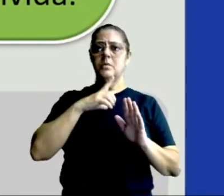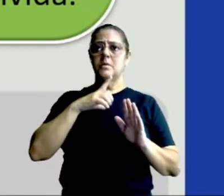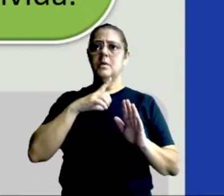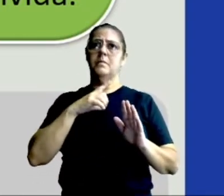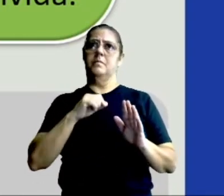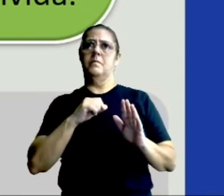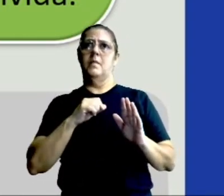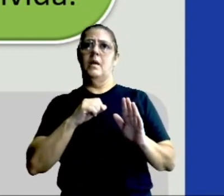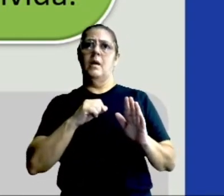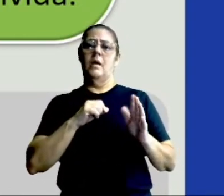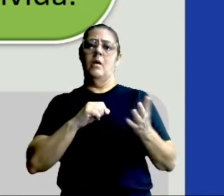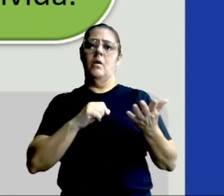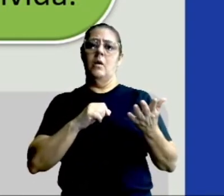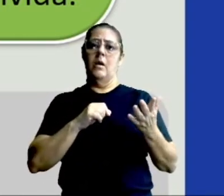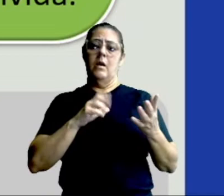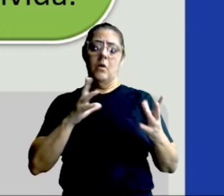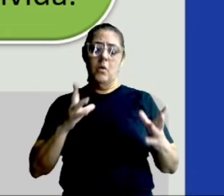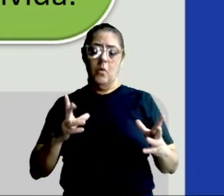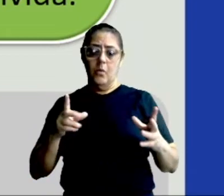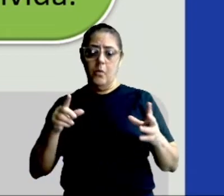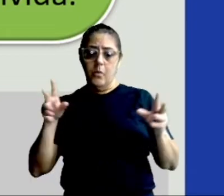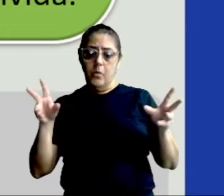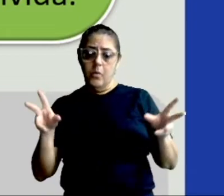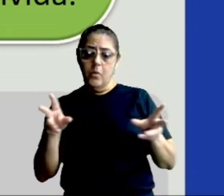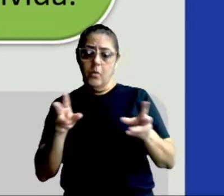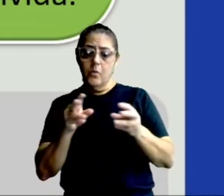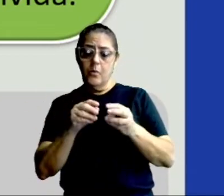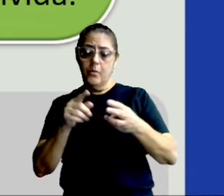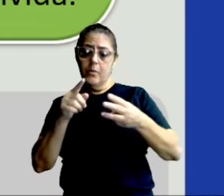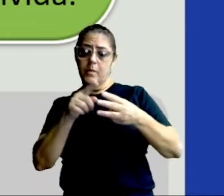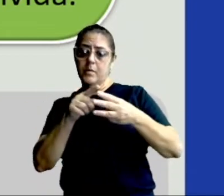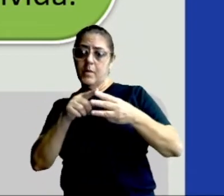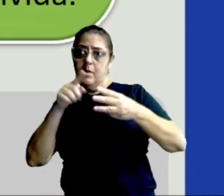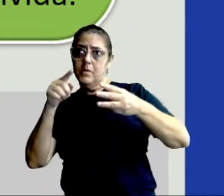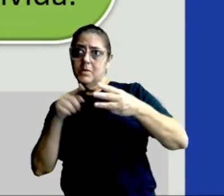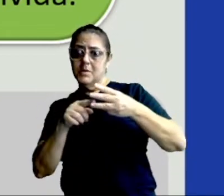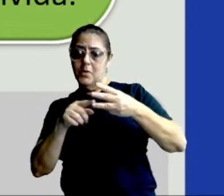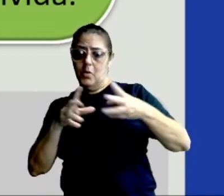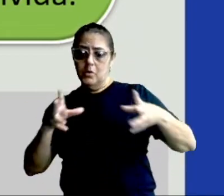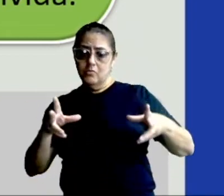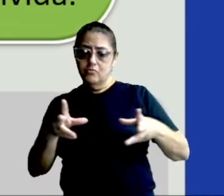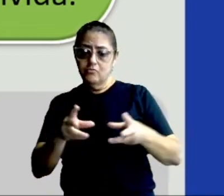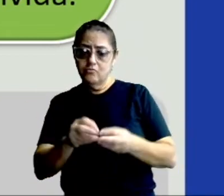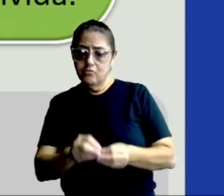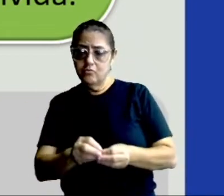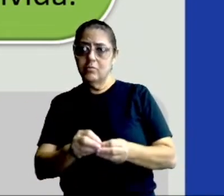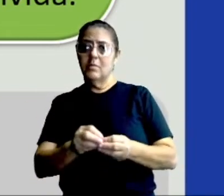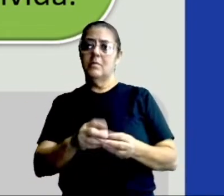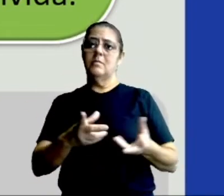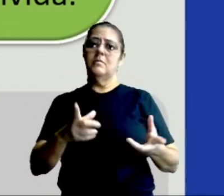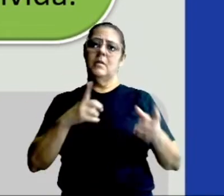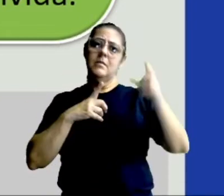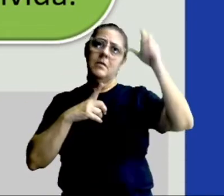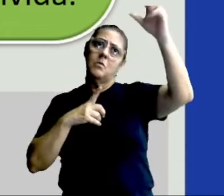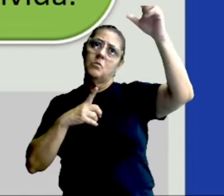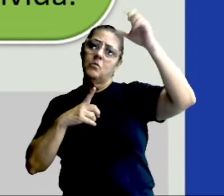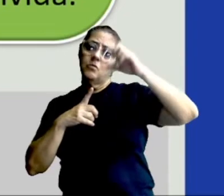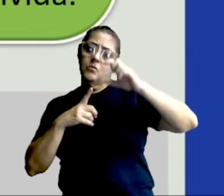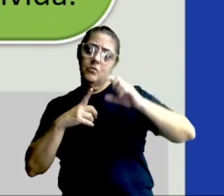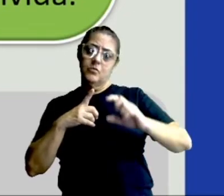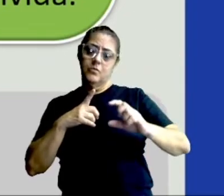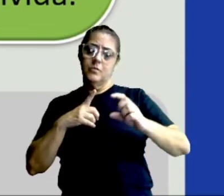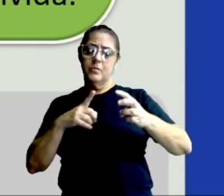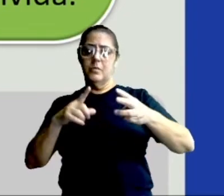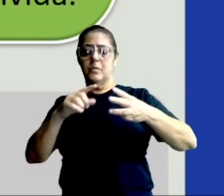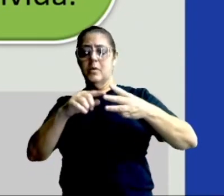EA conclusão então fica bem ligadinho nesse ponto porque geralmente têm um parágrafo tá e